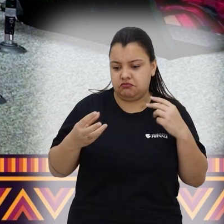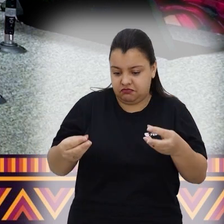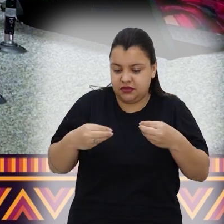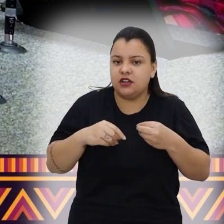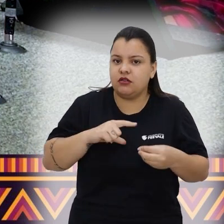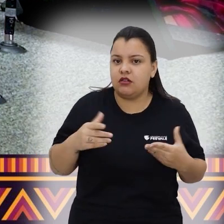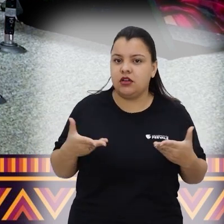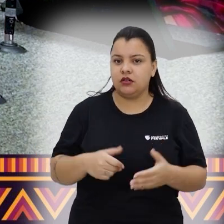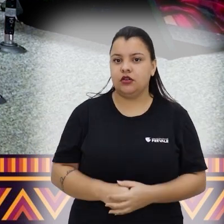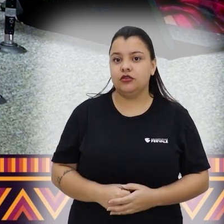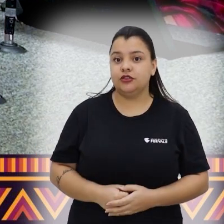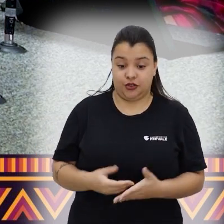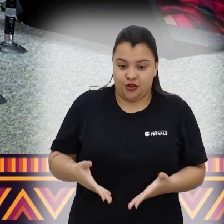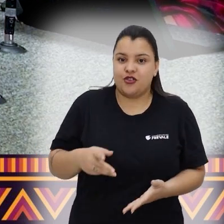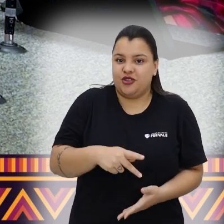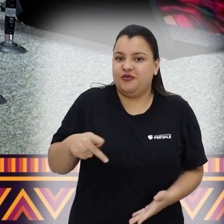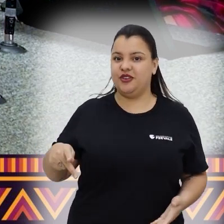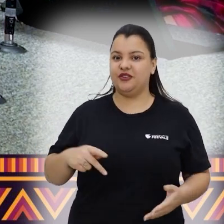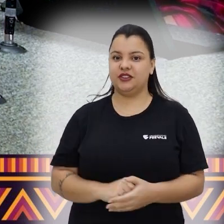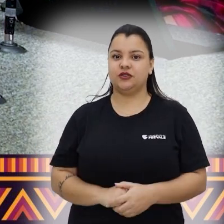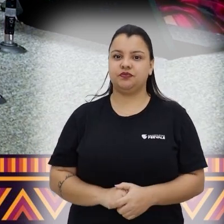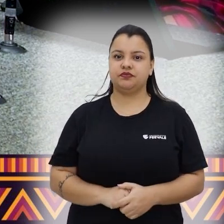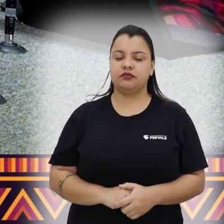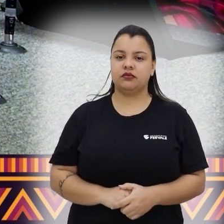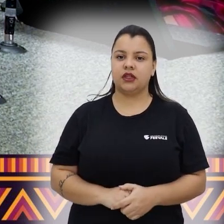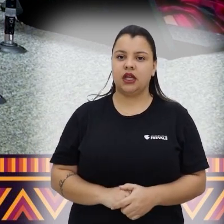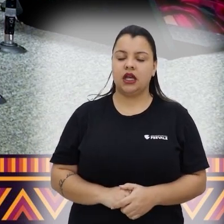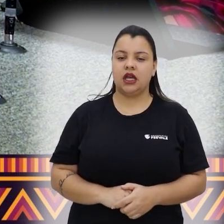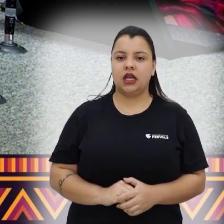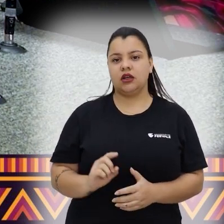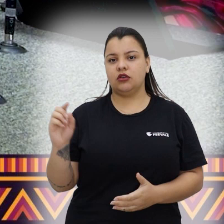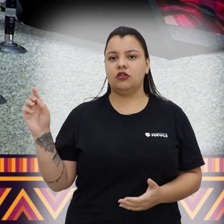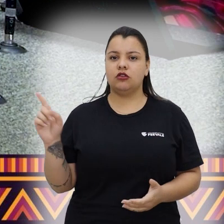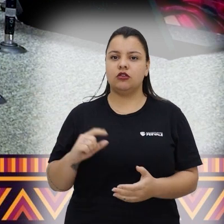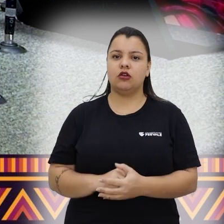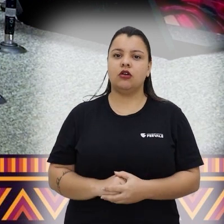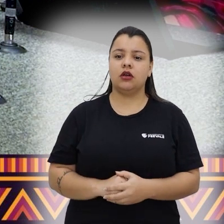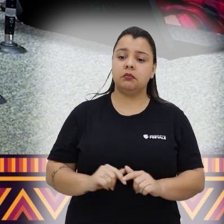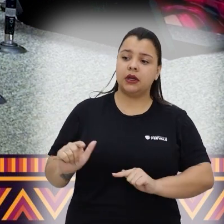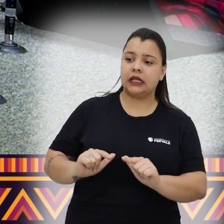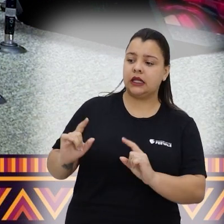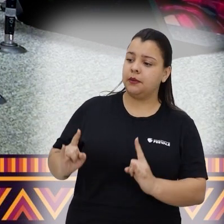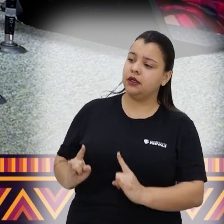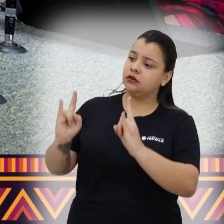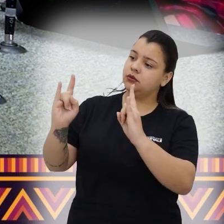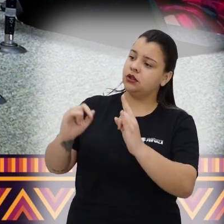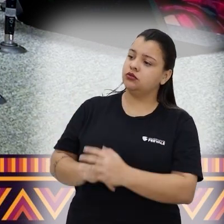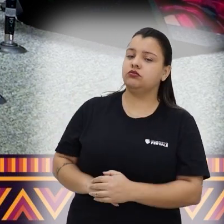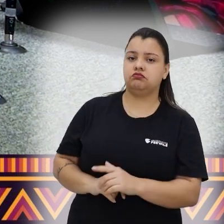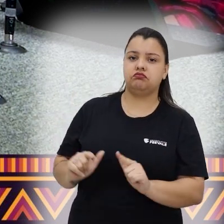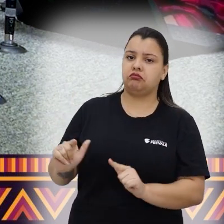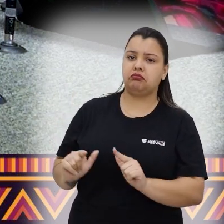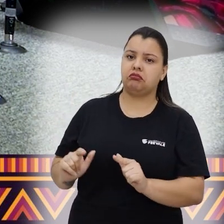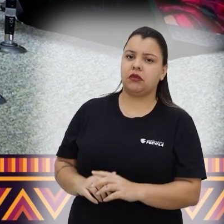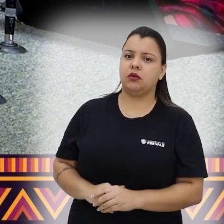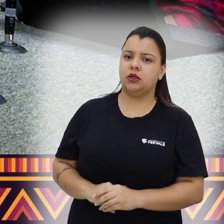inclusive ser professor. E aí eu coloquei ele num hotel para ser para trabalhar. Sim. Né? Eu arrumei um trabalho para ele num